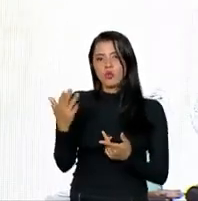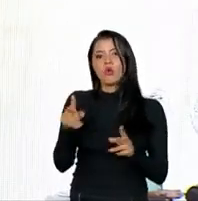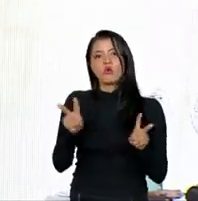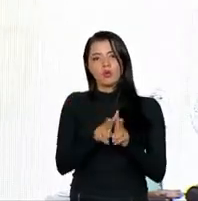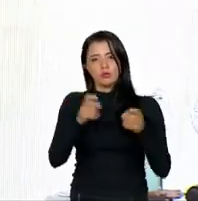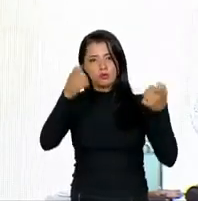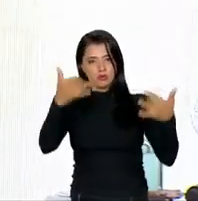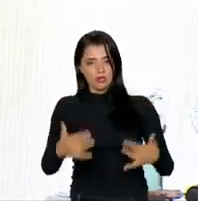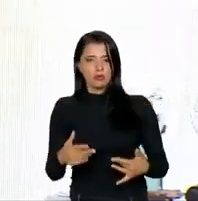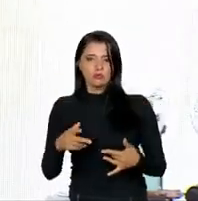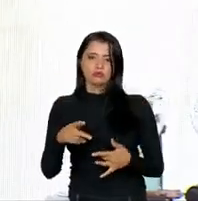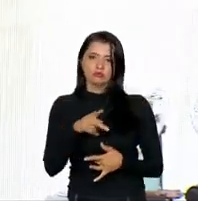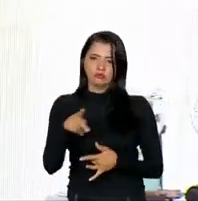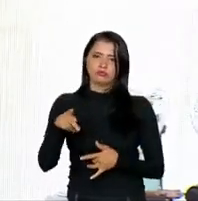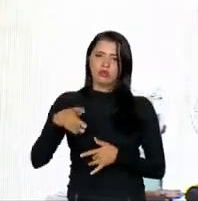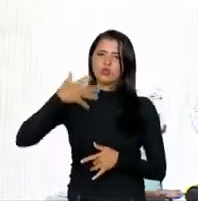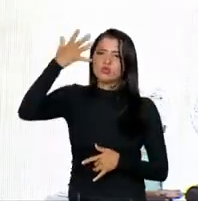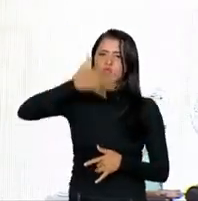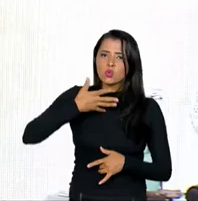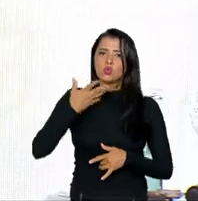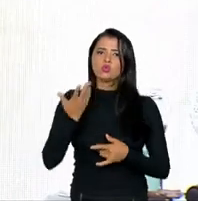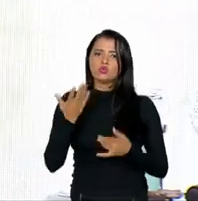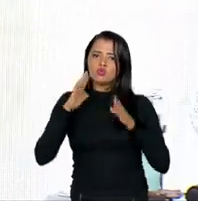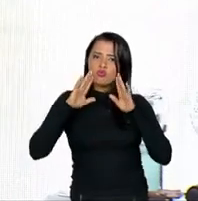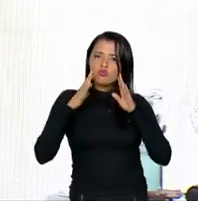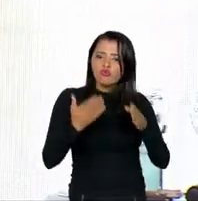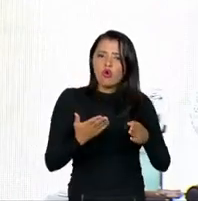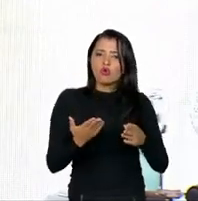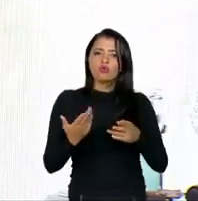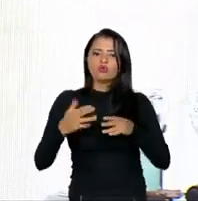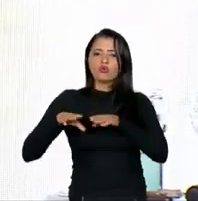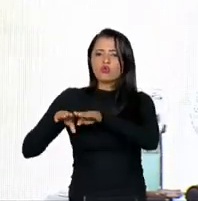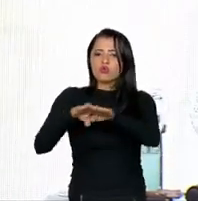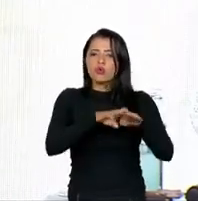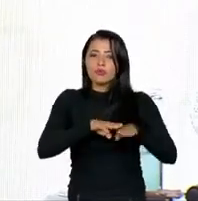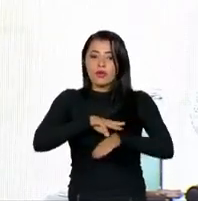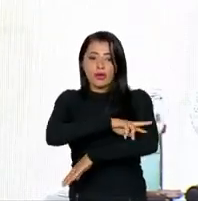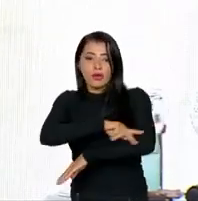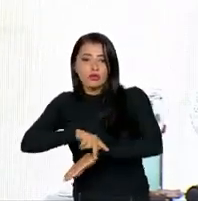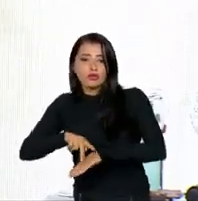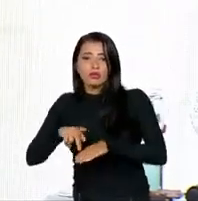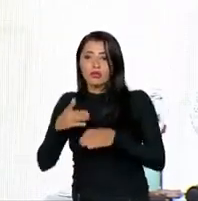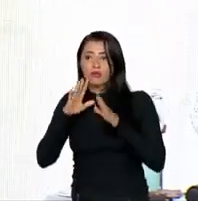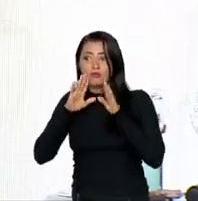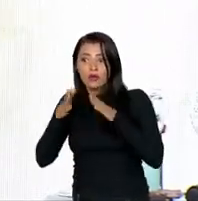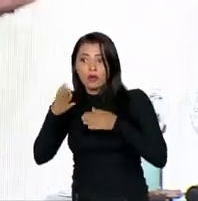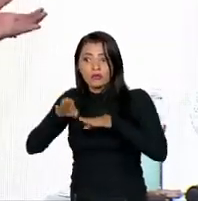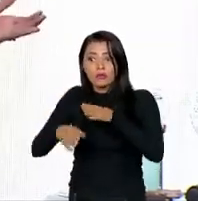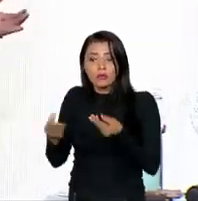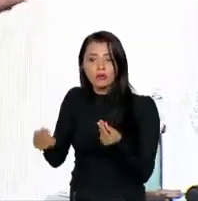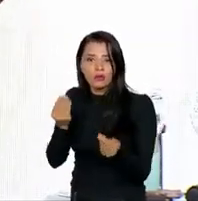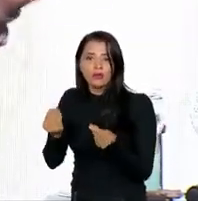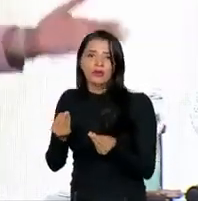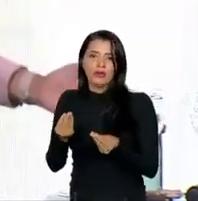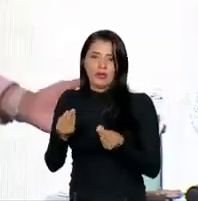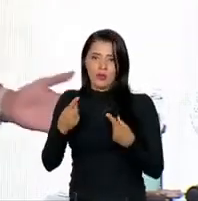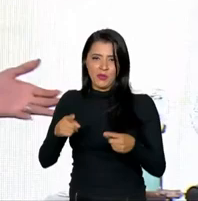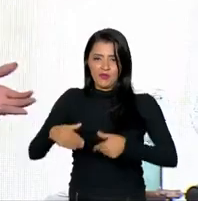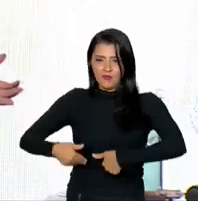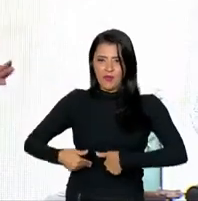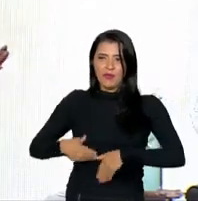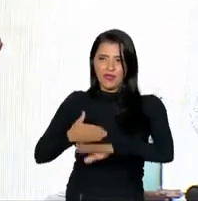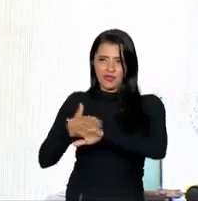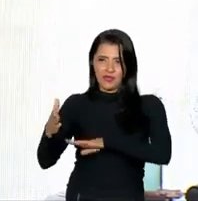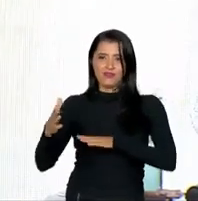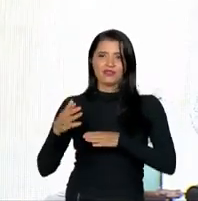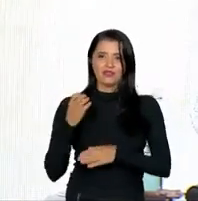traz, faz um discurso pautando igualdade racial, desigualdades, o combate à fome. Eu estava nessa viagem que ele cita